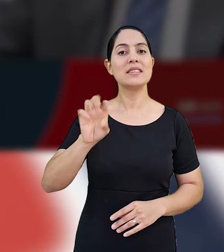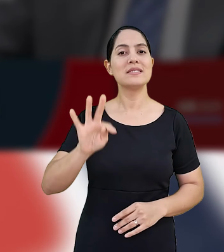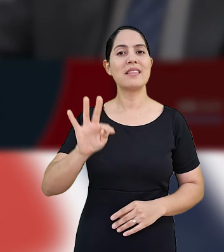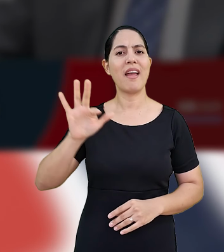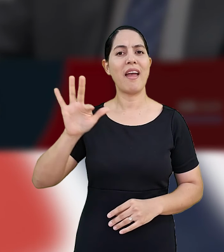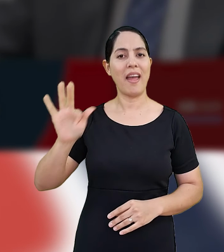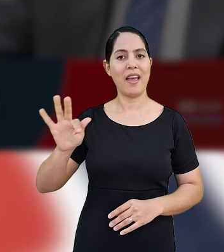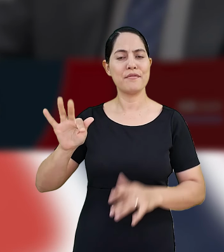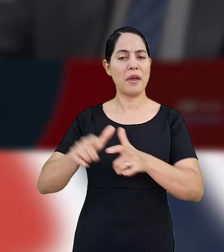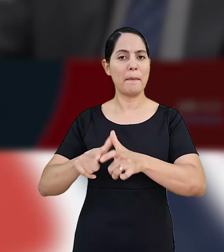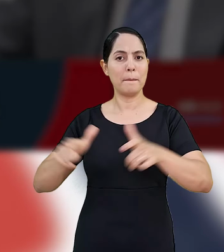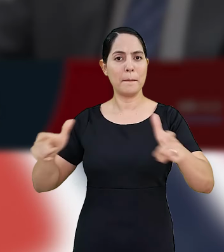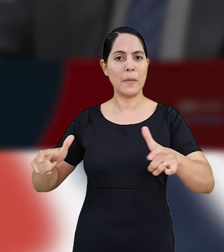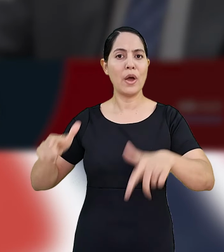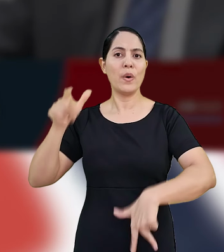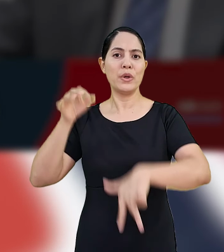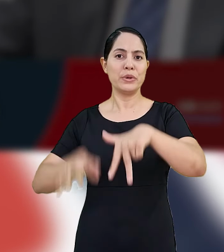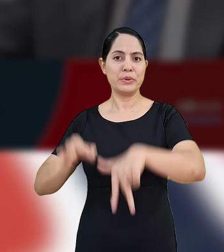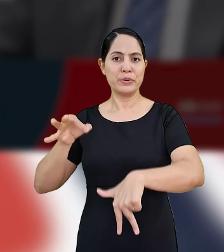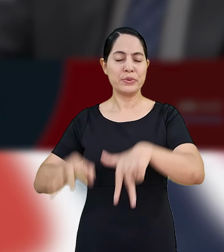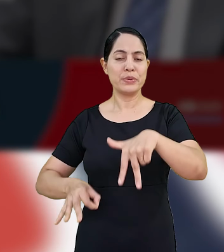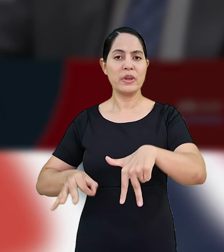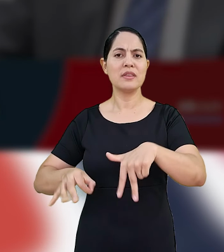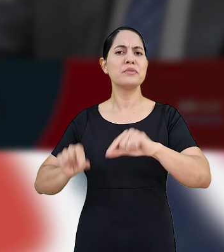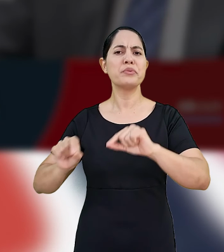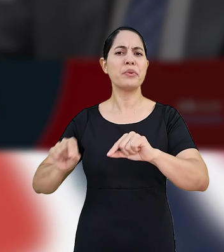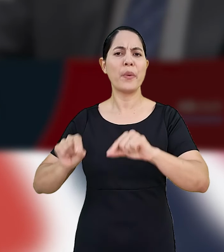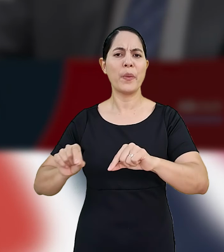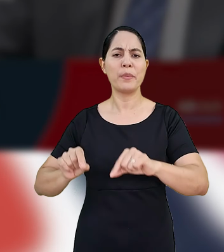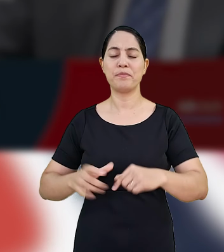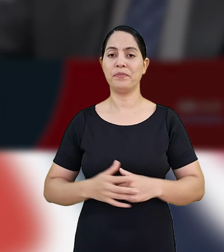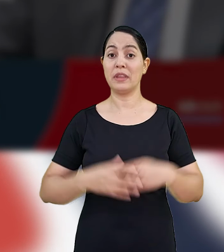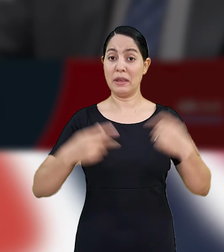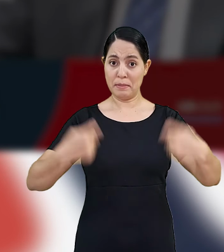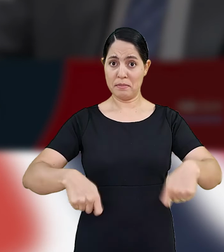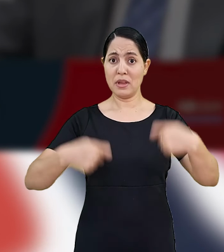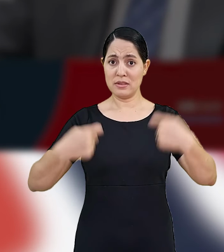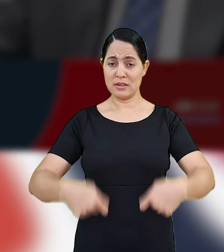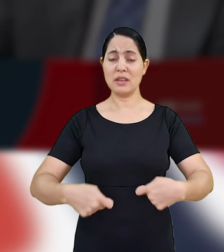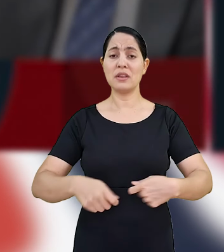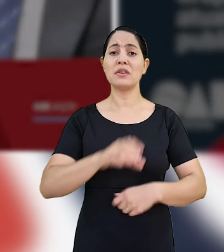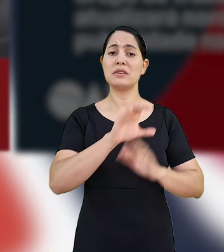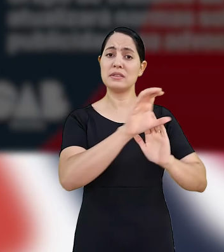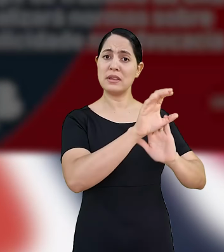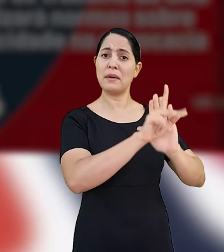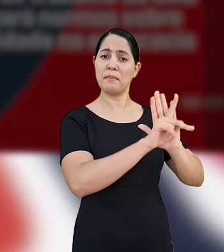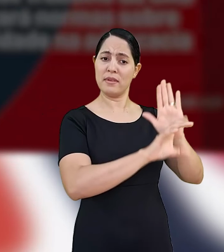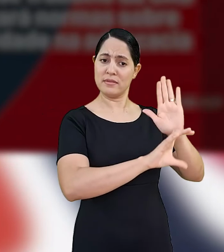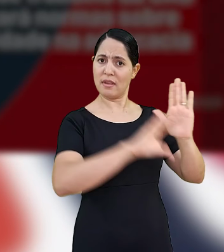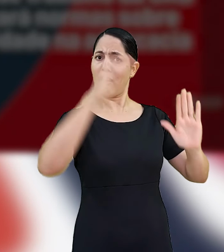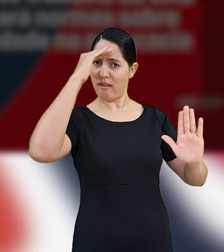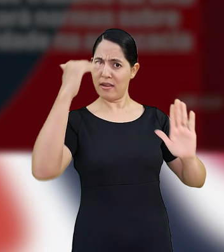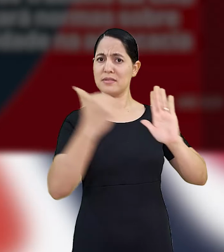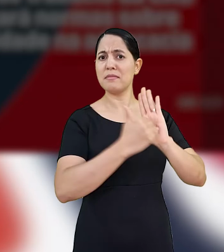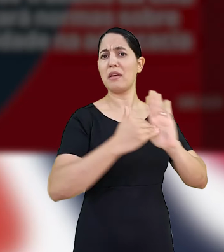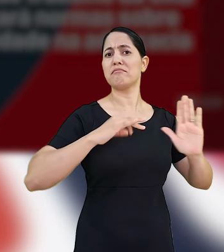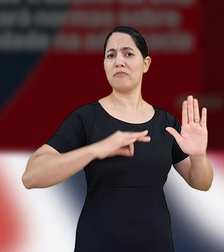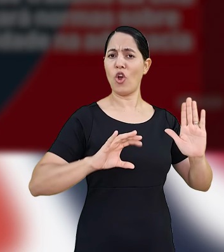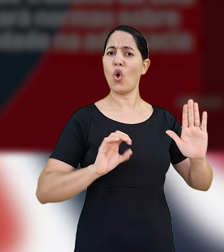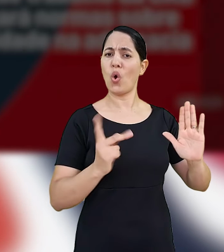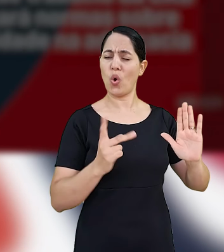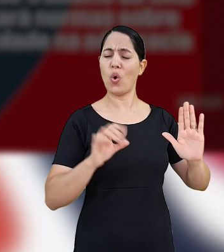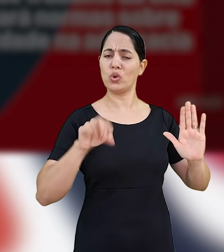STF confirma que os honorários devem respeitar o Código de Processo Civil. OAB Nacional institui grupo